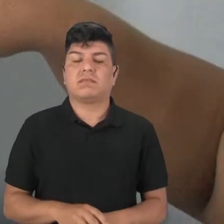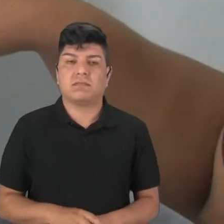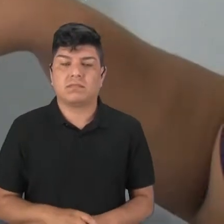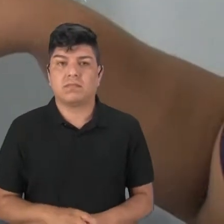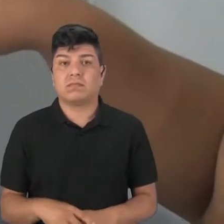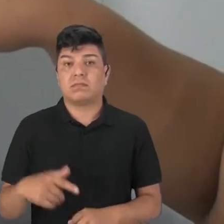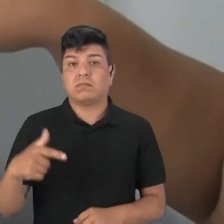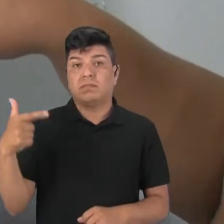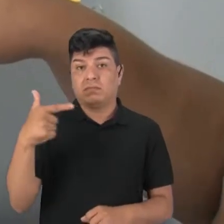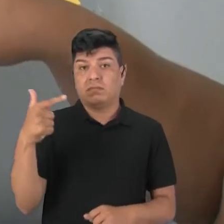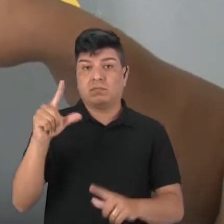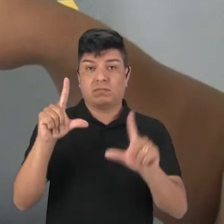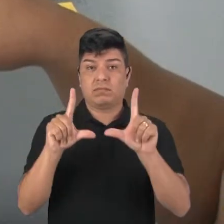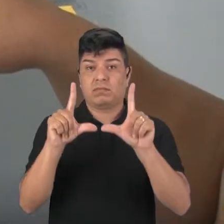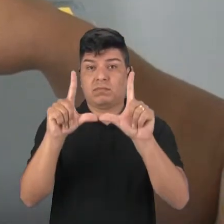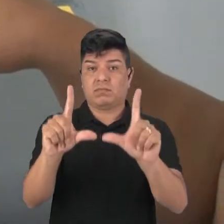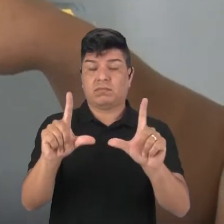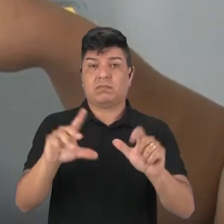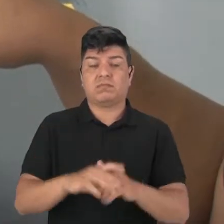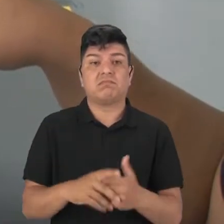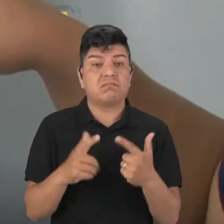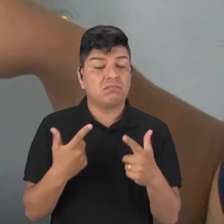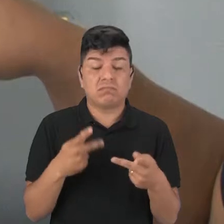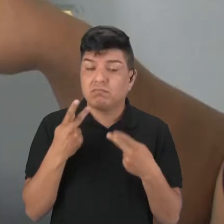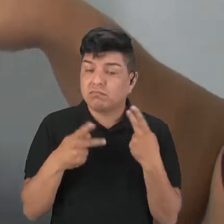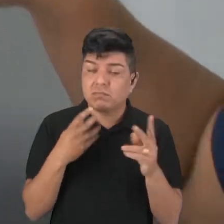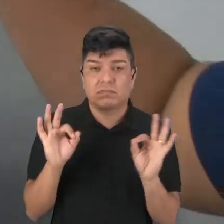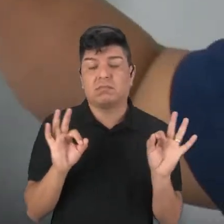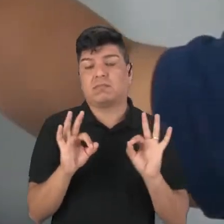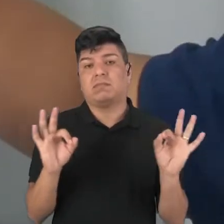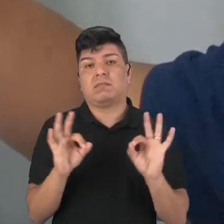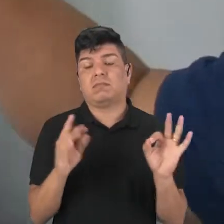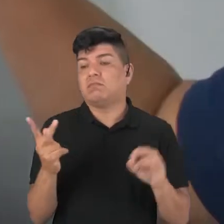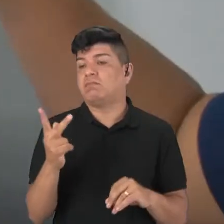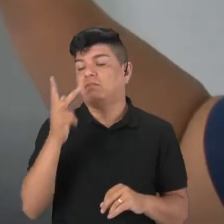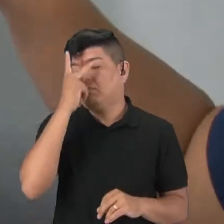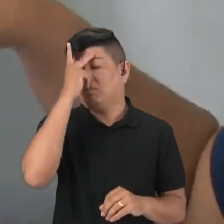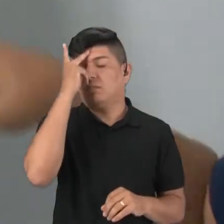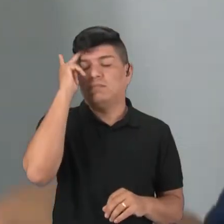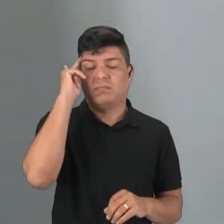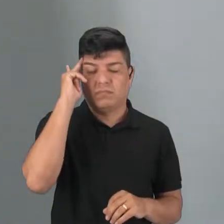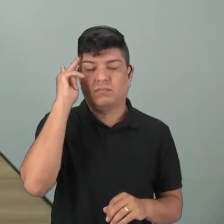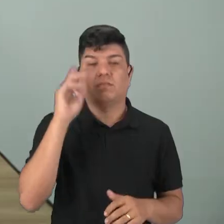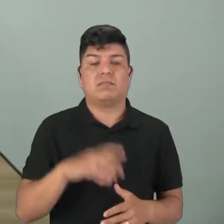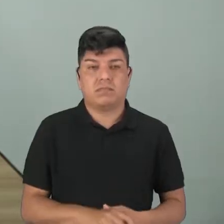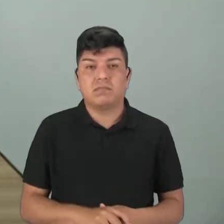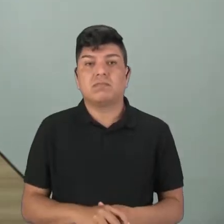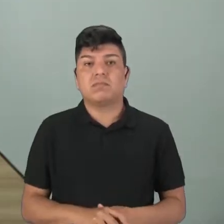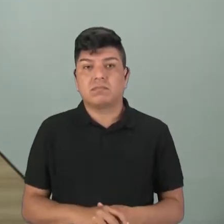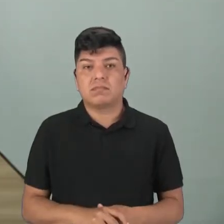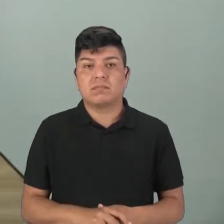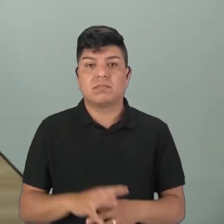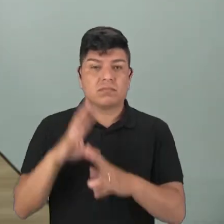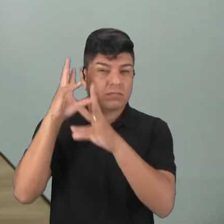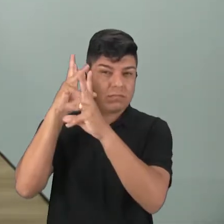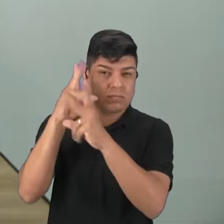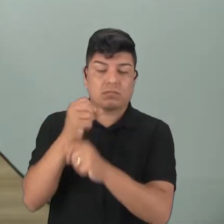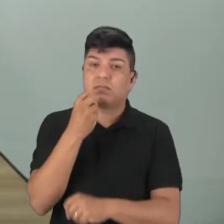que no segundo quadrinho não tem nenhuma fala de nenhum dos dois personagens, né? Então, vamos relembrar